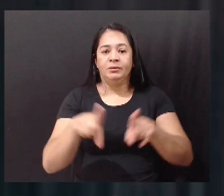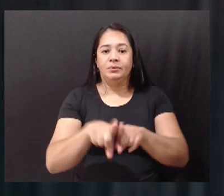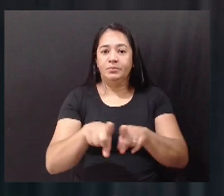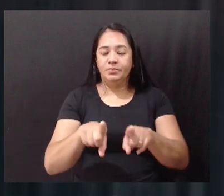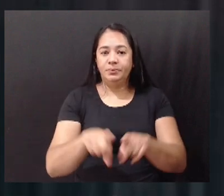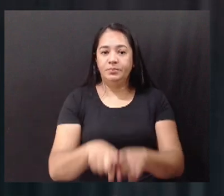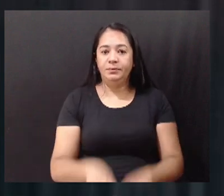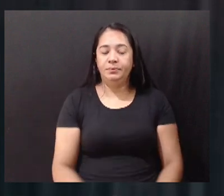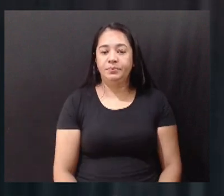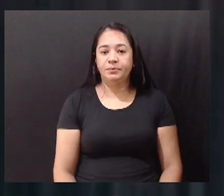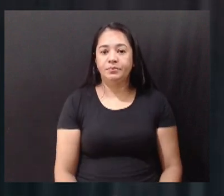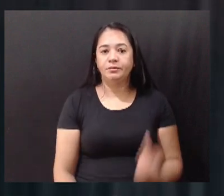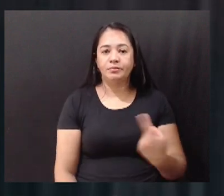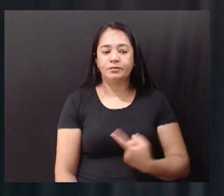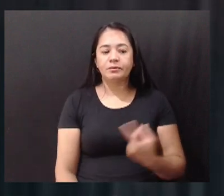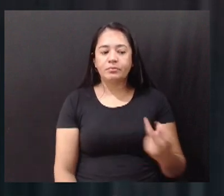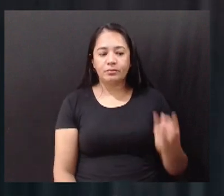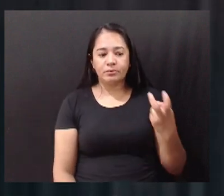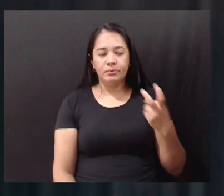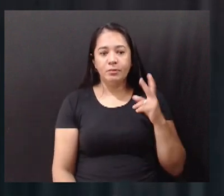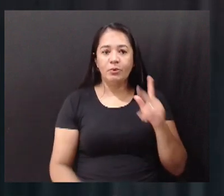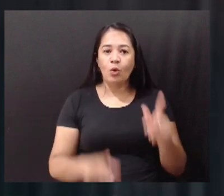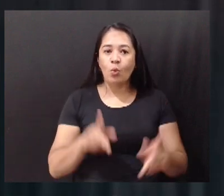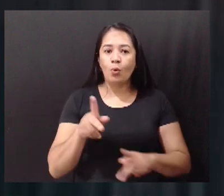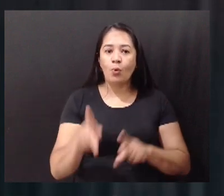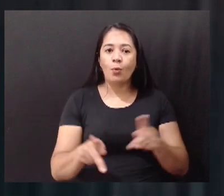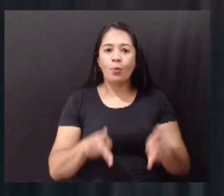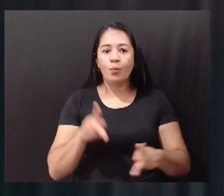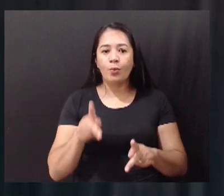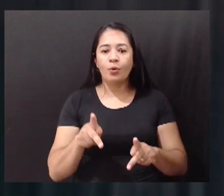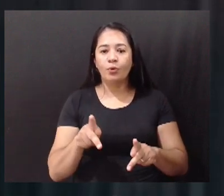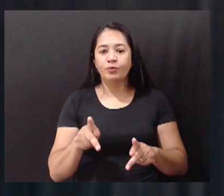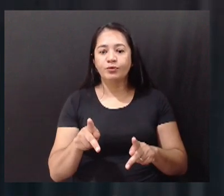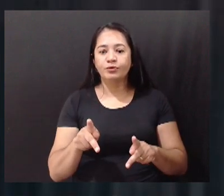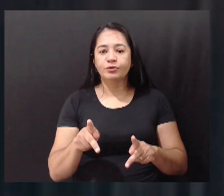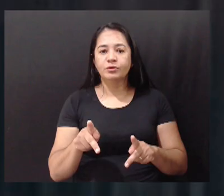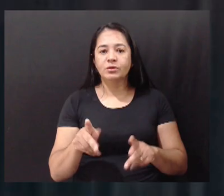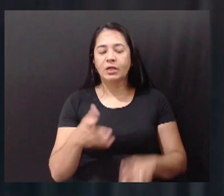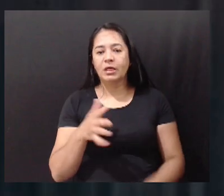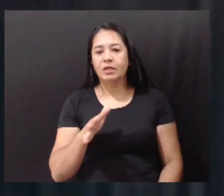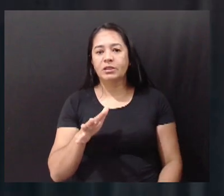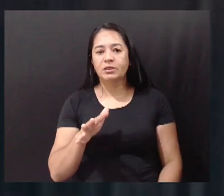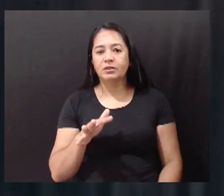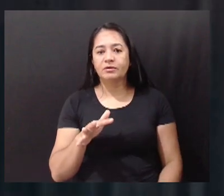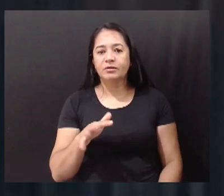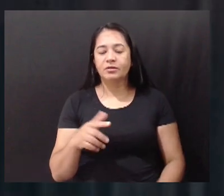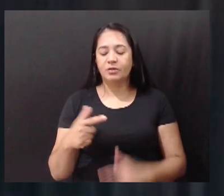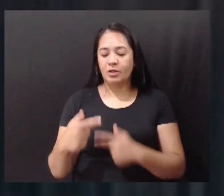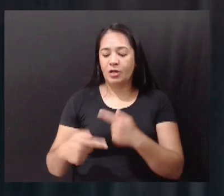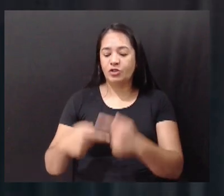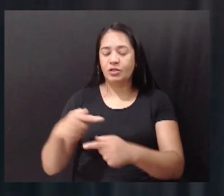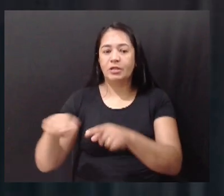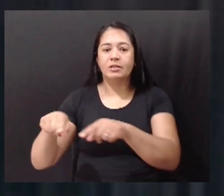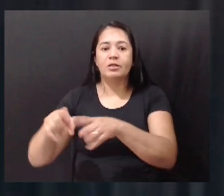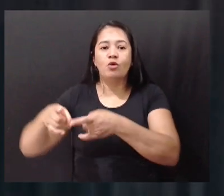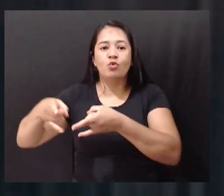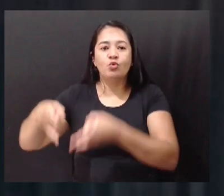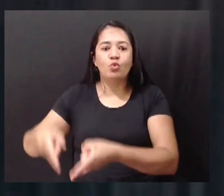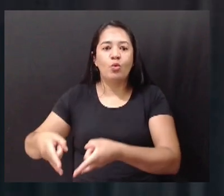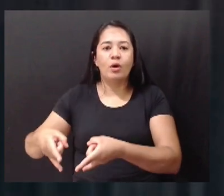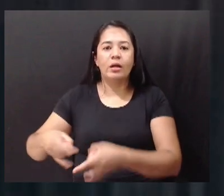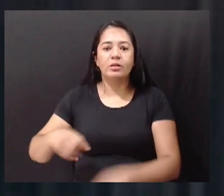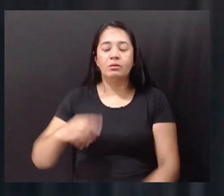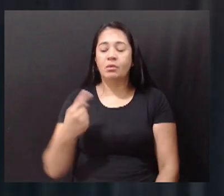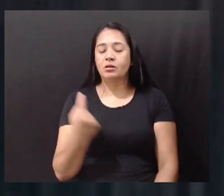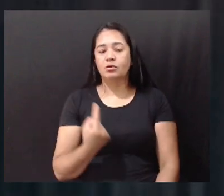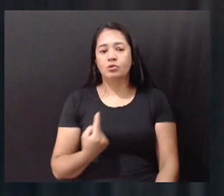nós vemos uma população, né, que muitas vezes é comentada como a geração do quarto, que está cada vez mais isolada.